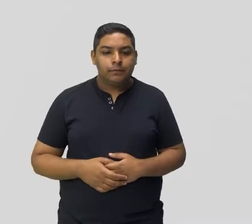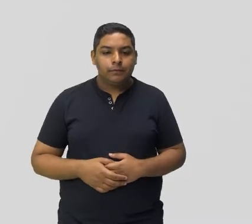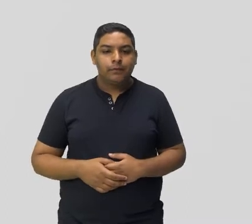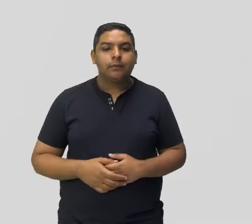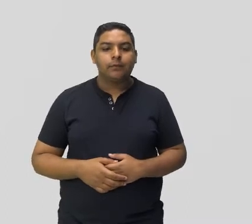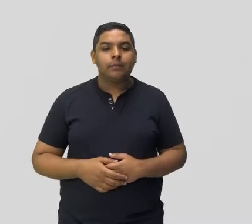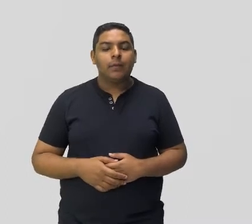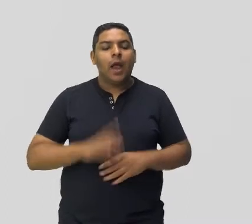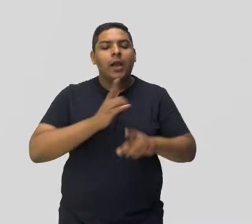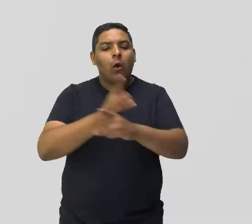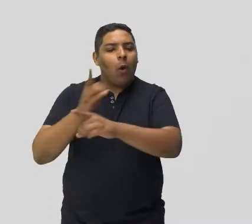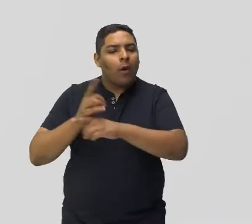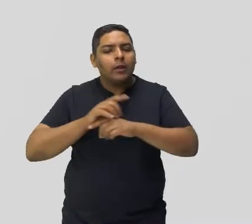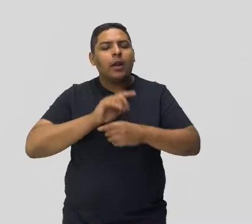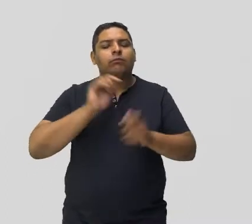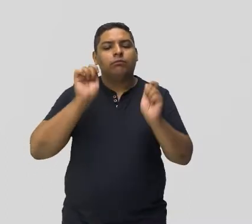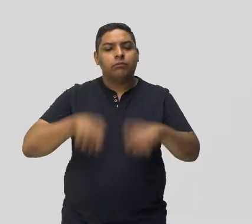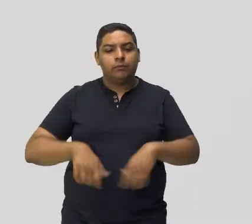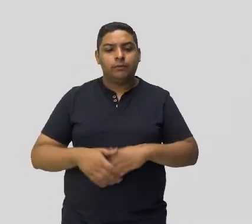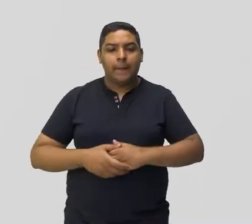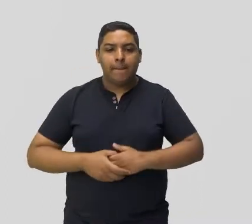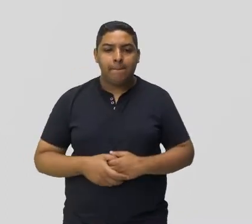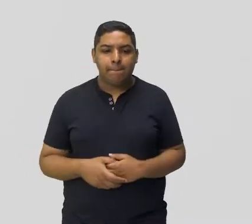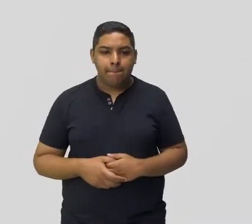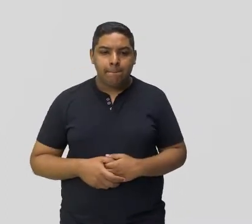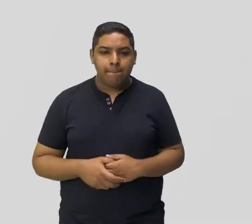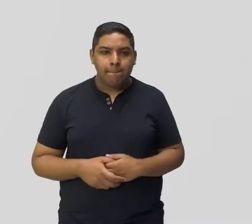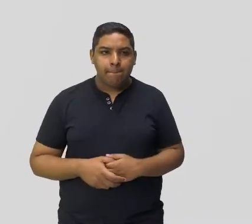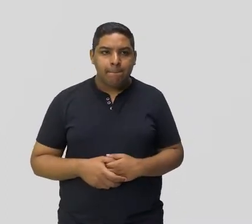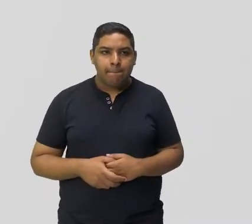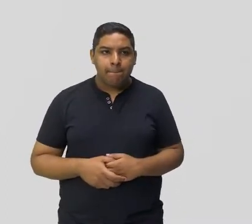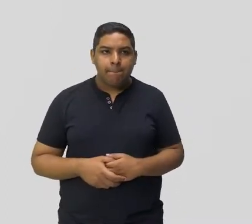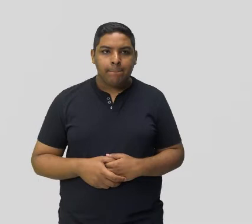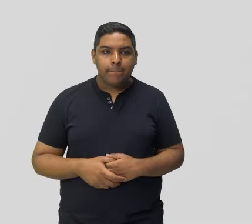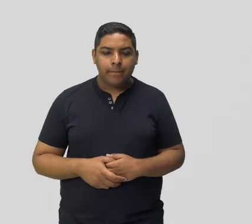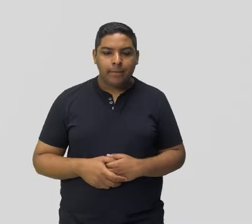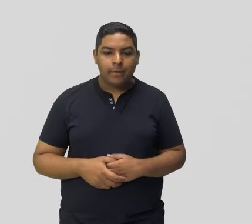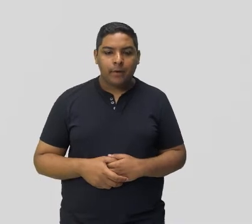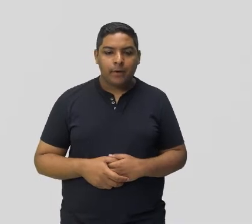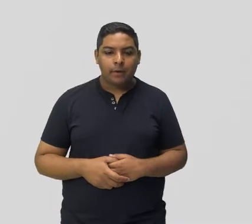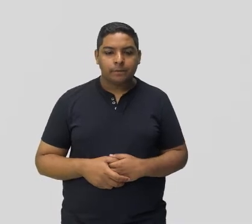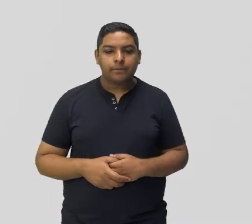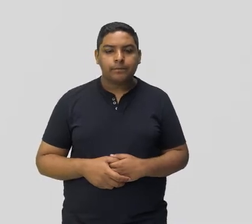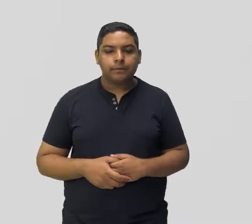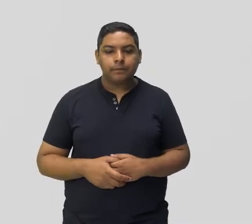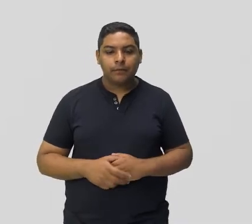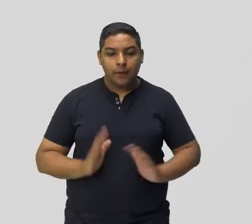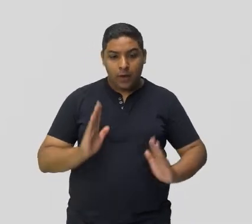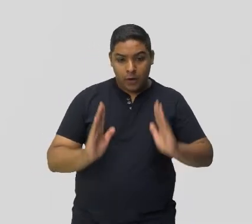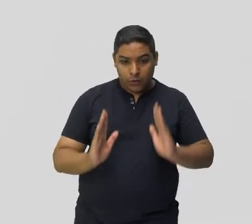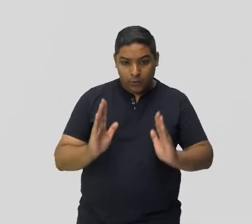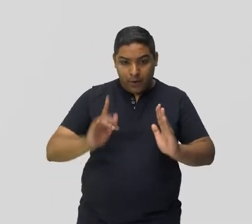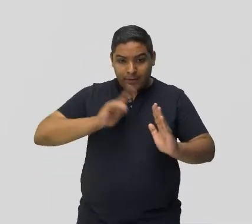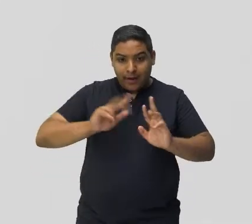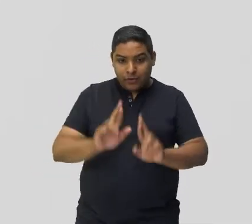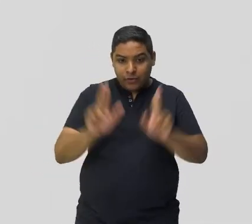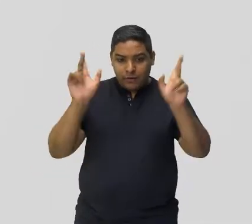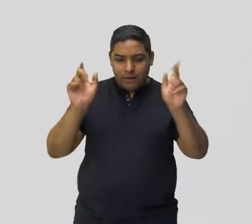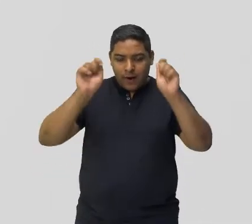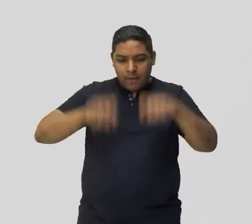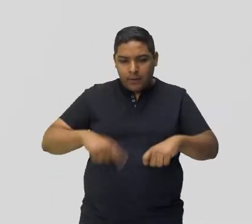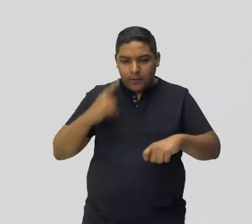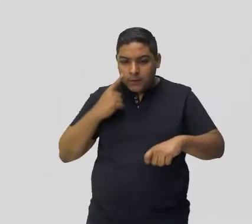paralelas para indicar o capacitor, beleza? Aqui, olha, nós temos a nossa diferença de potencial, tá